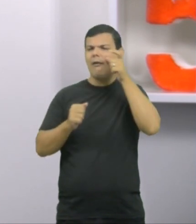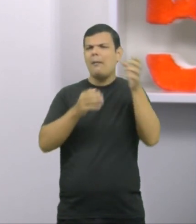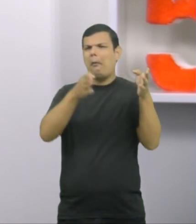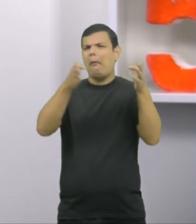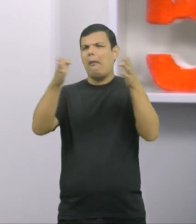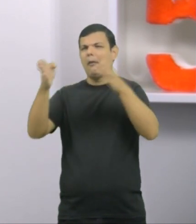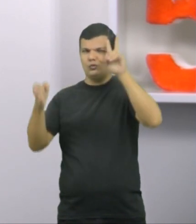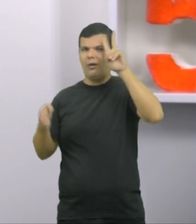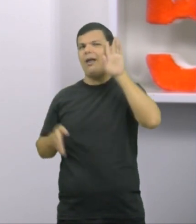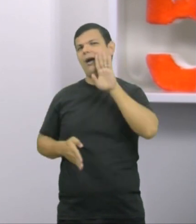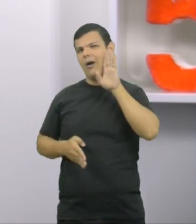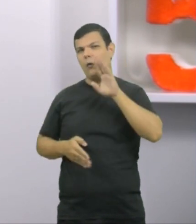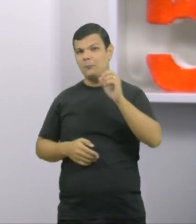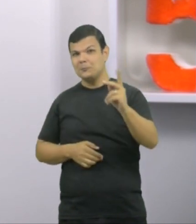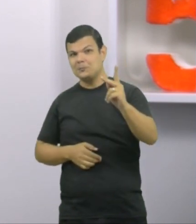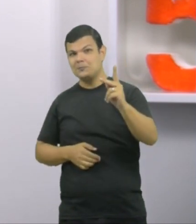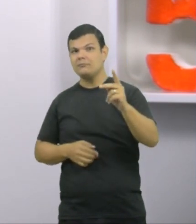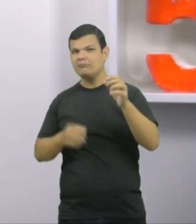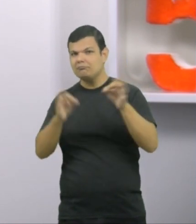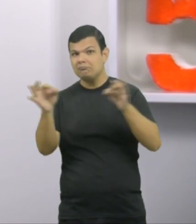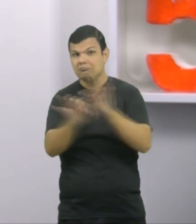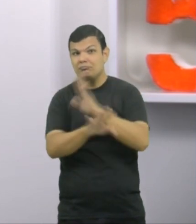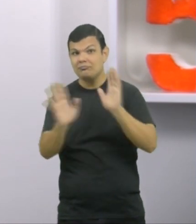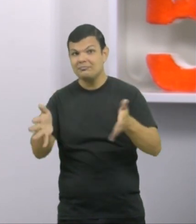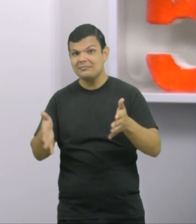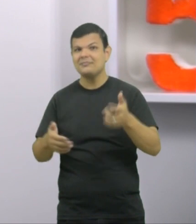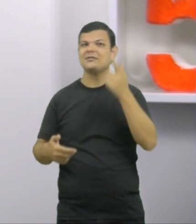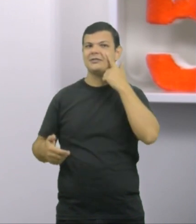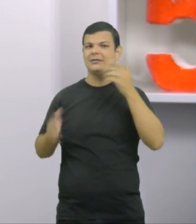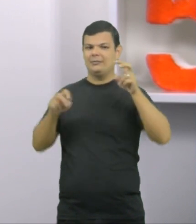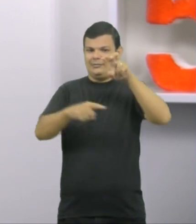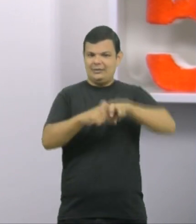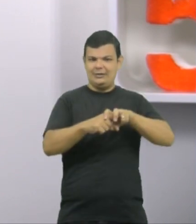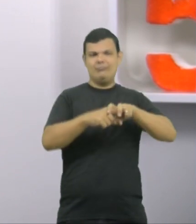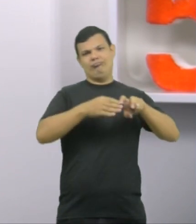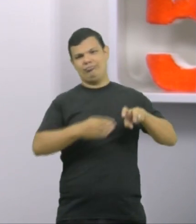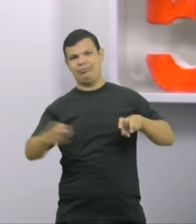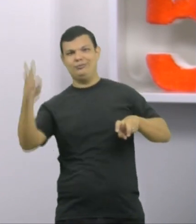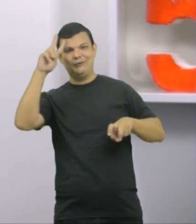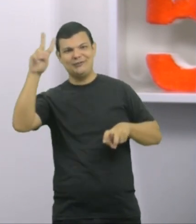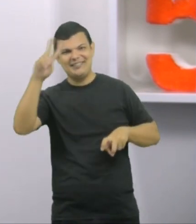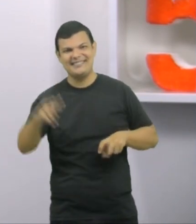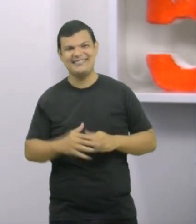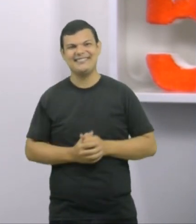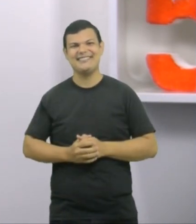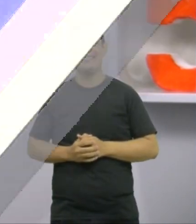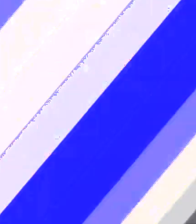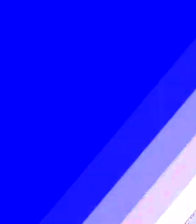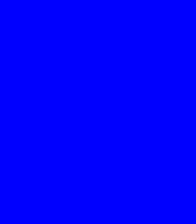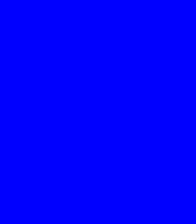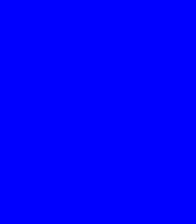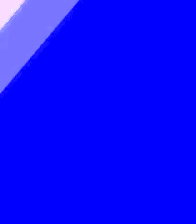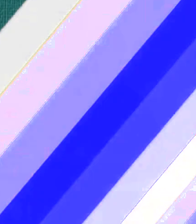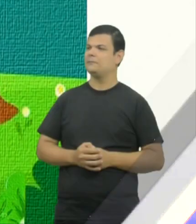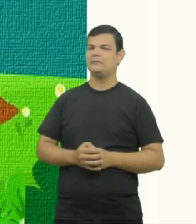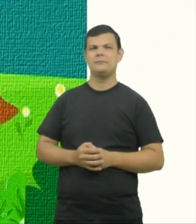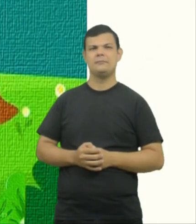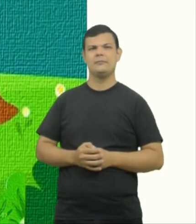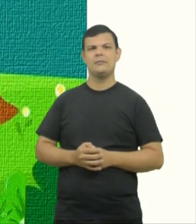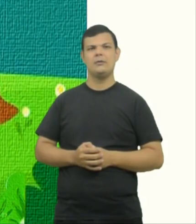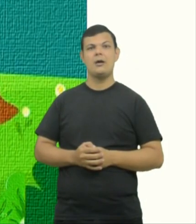na parada do sucesso, porque você sabe, depois da história vem o quadro Pensa Rápido, tá bom? Então chama a galerinha da tua